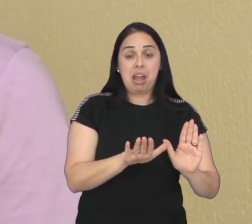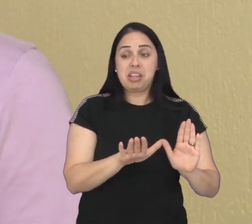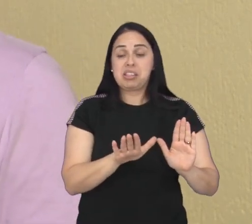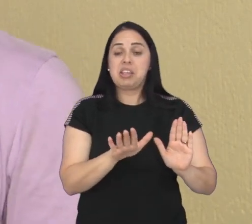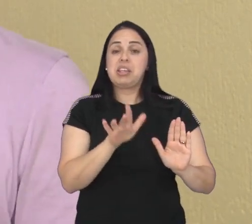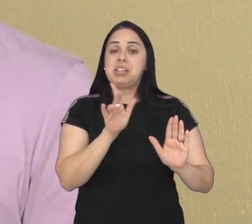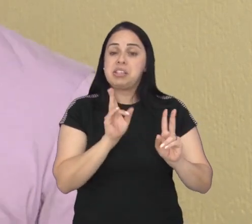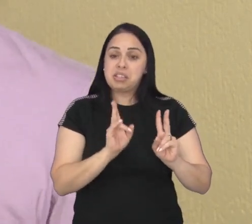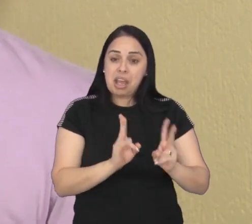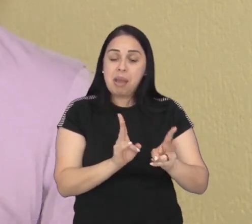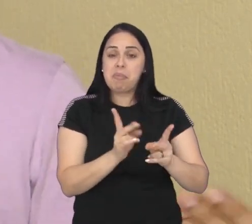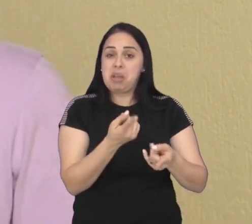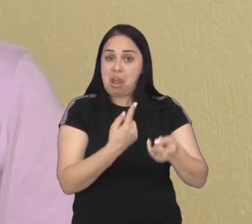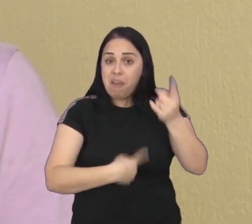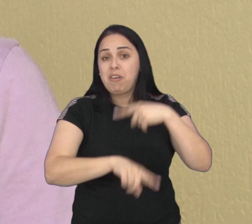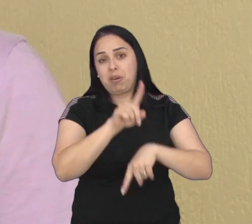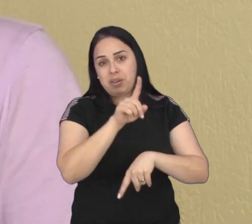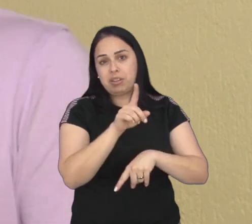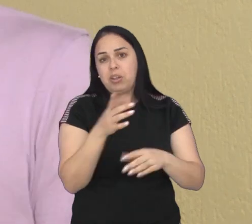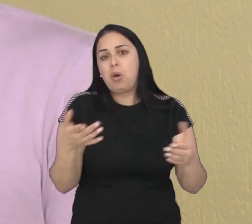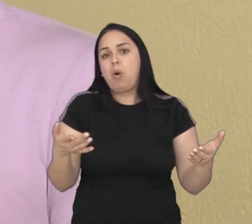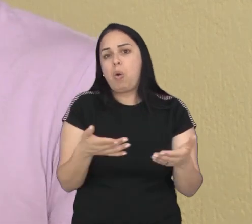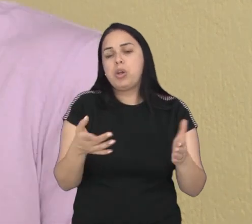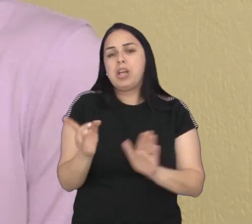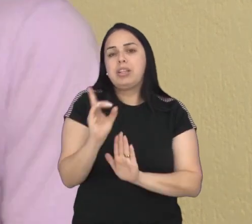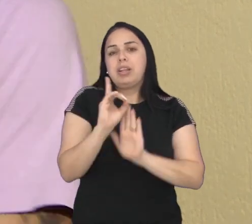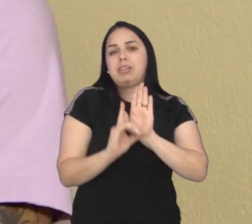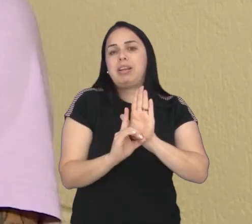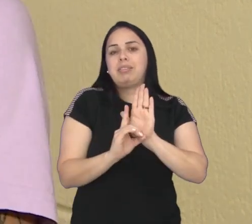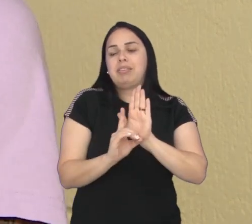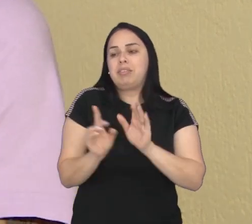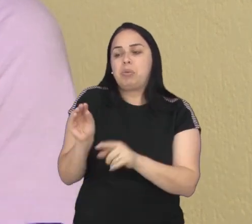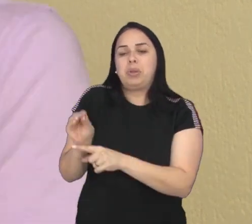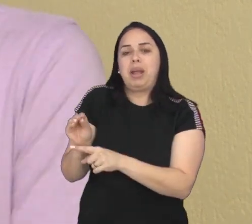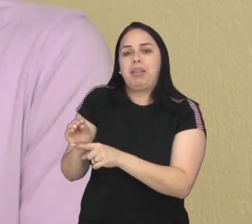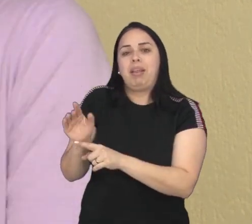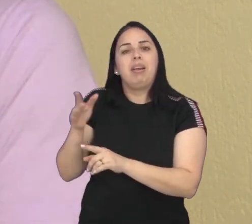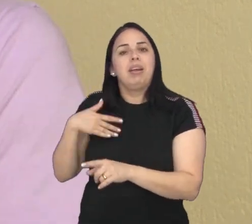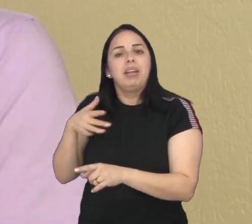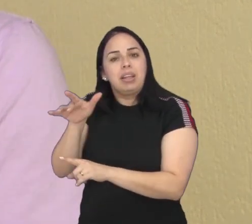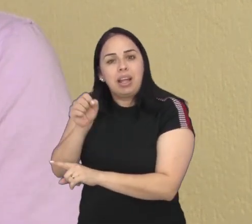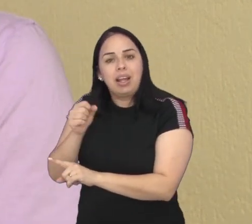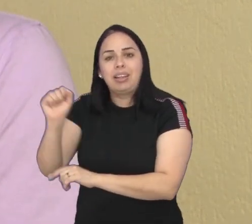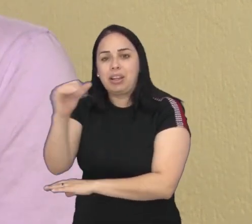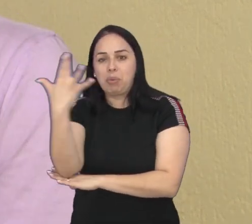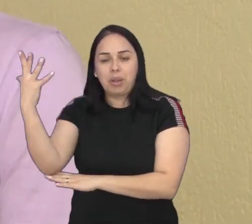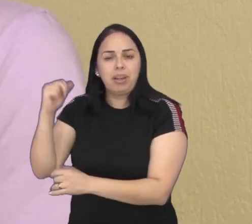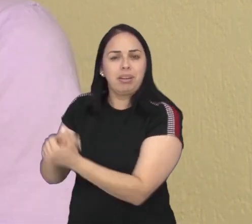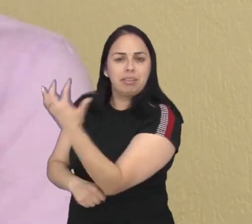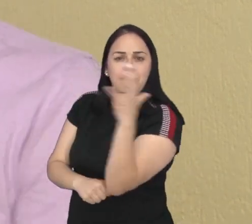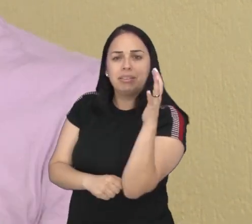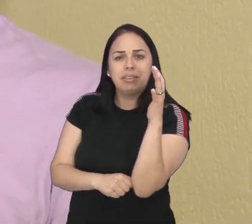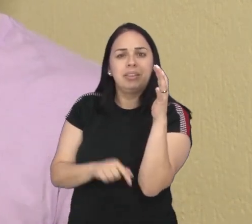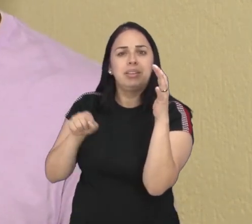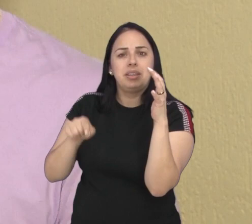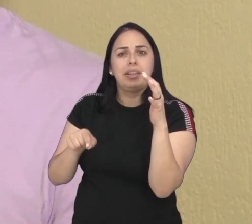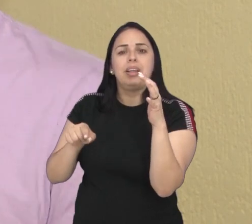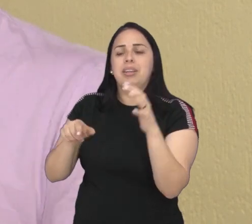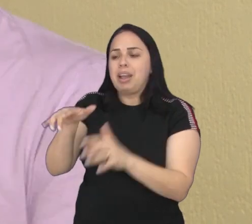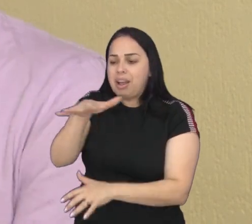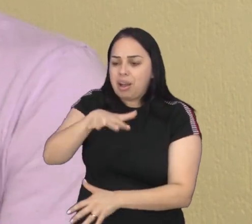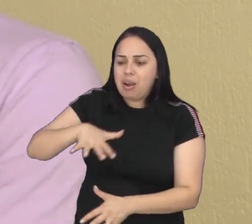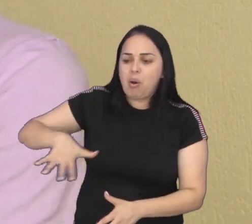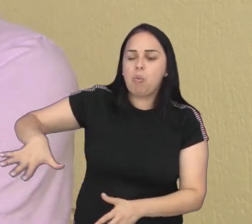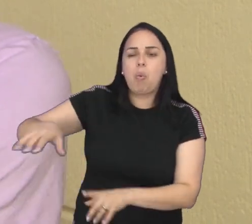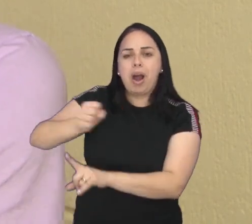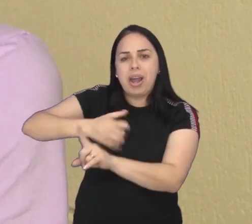existem, obviamente, mas eles estão constantemente evoluindo. Hoje, por exemplo, a gente fala de direito à natureza. O que é direito à natureza? É